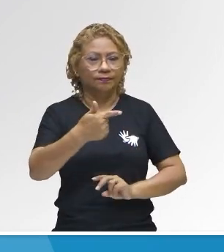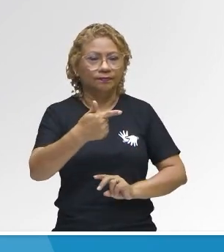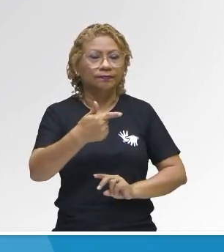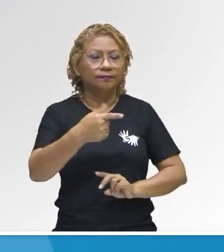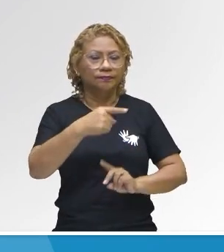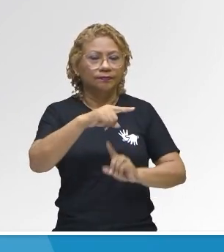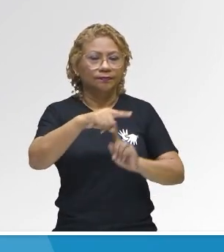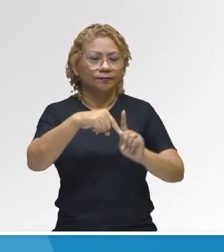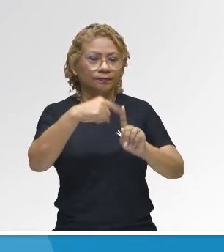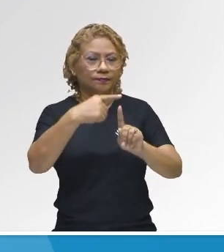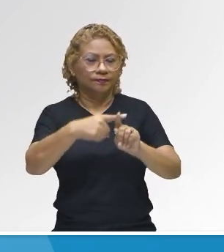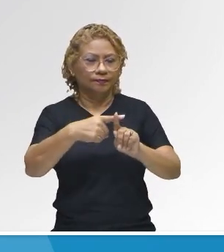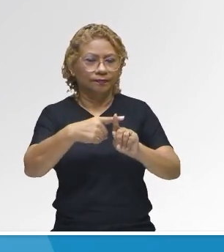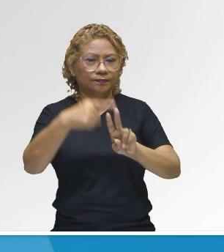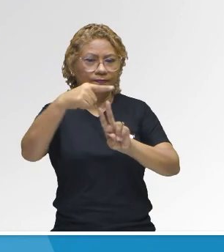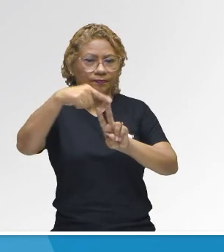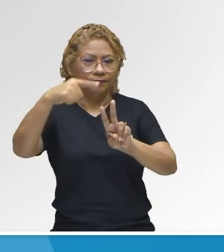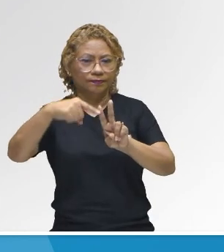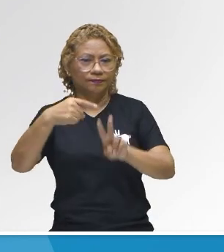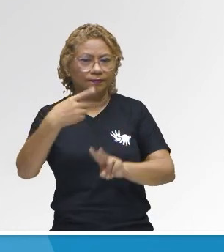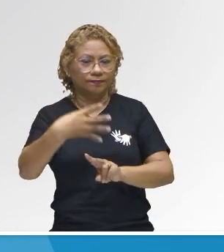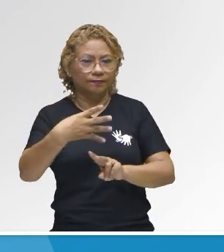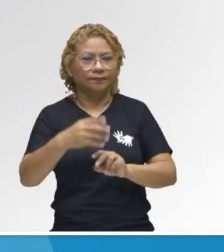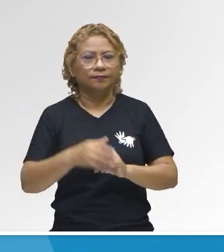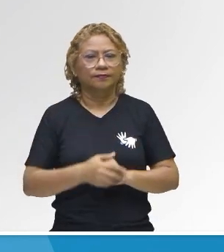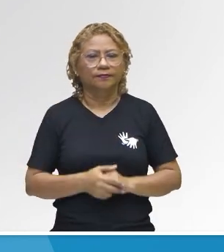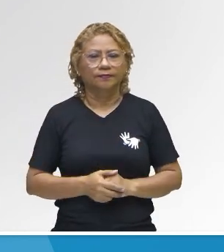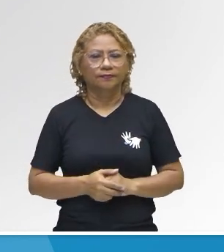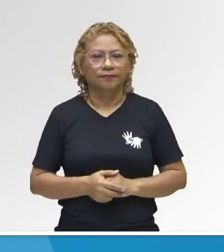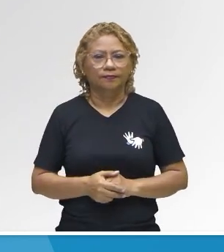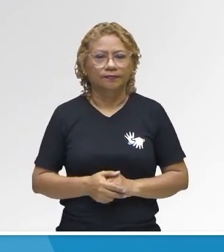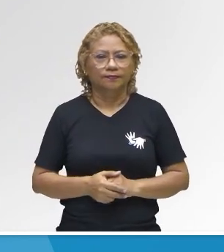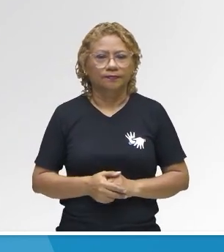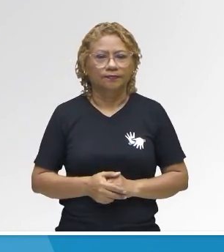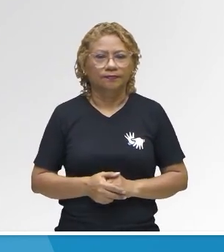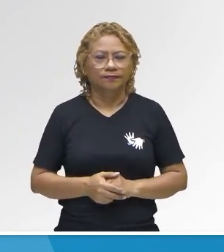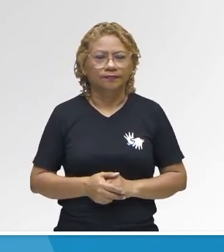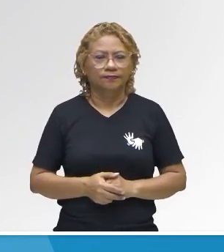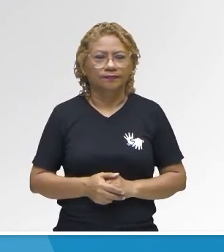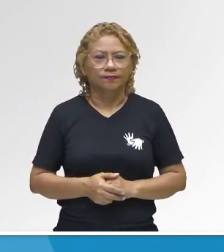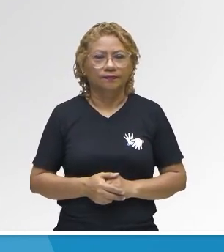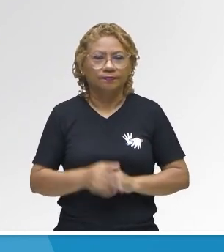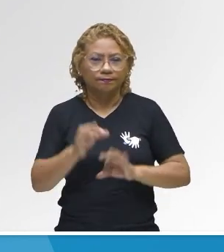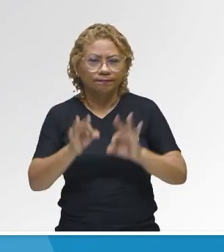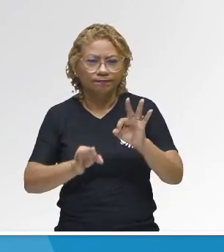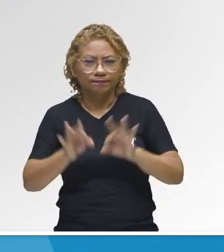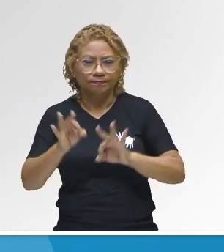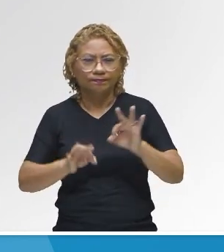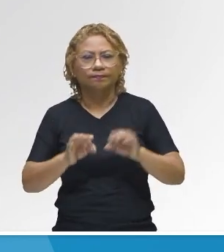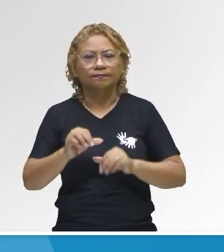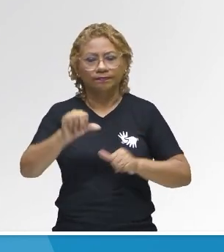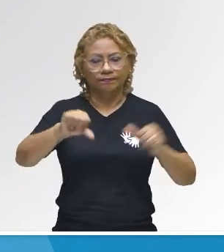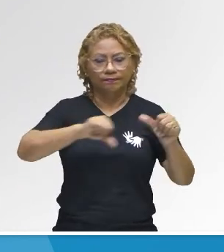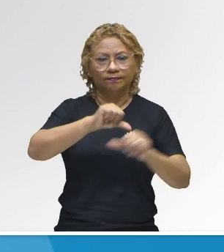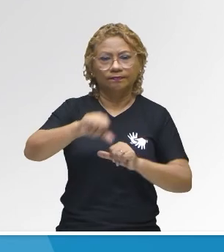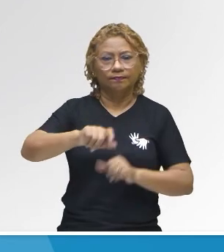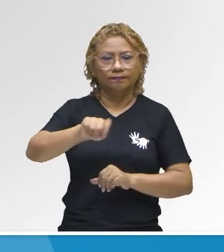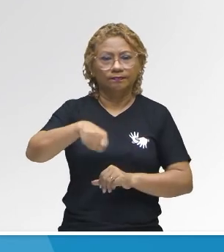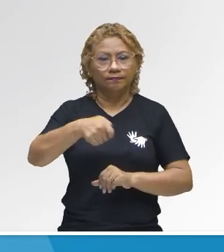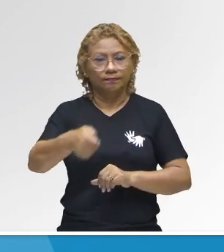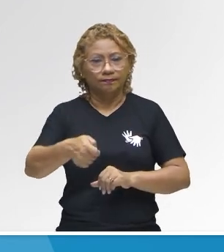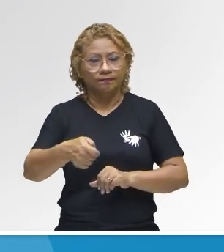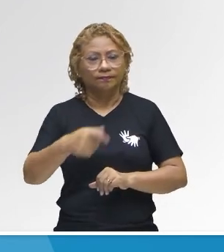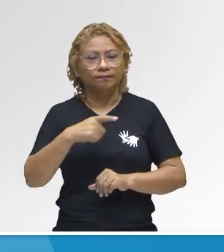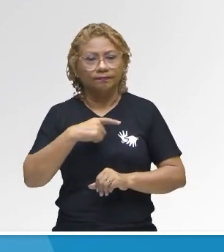Da mesma forma que ele passa para cá, para esse outro membro também positivo, já que aí nós temos